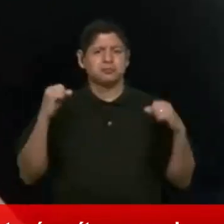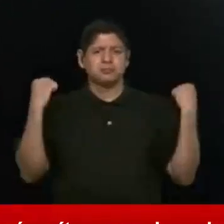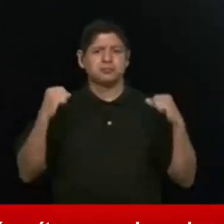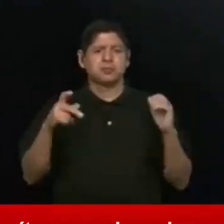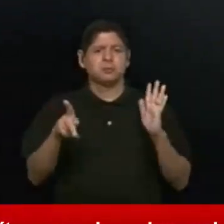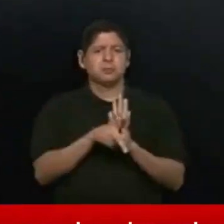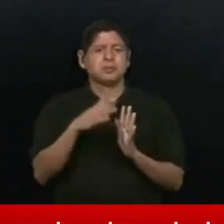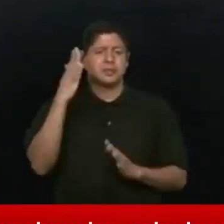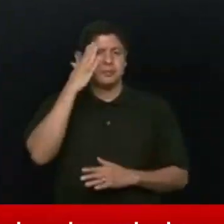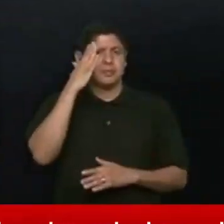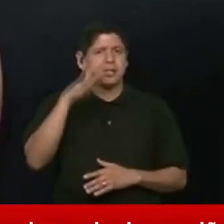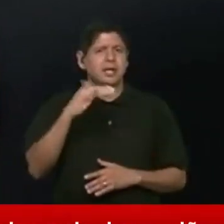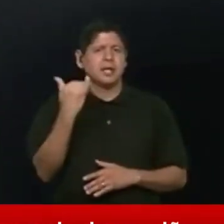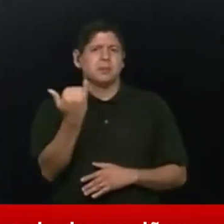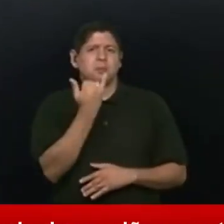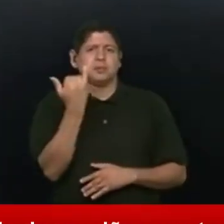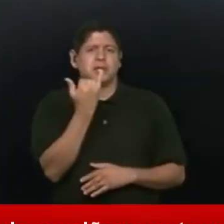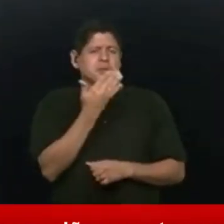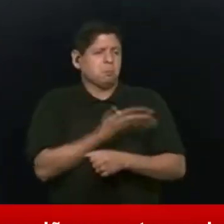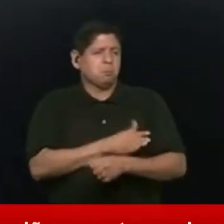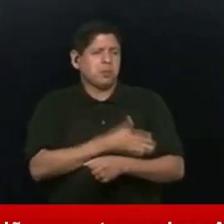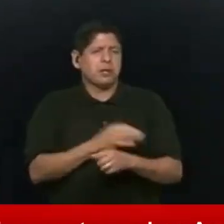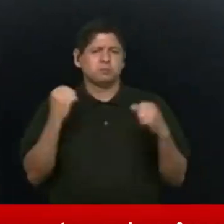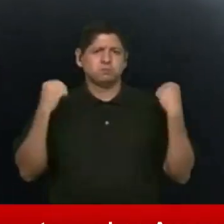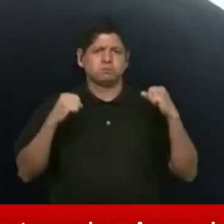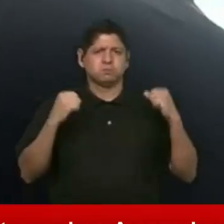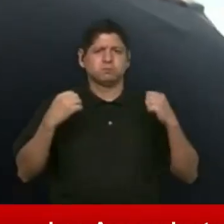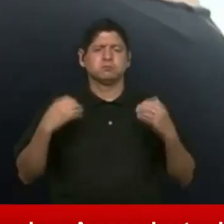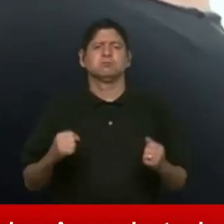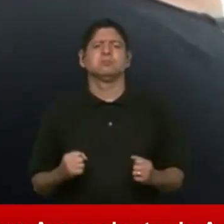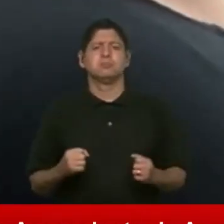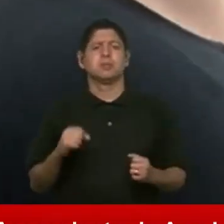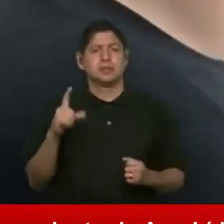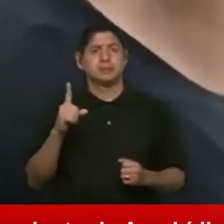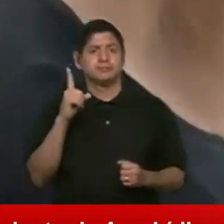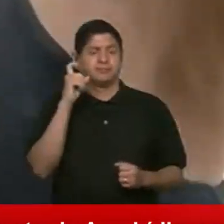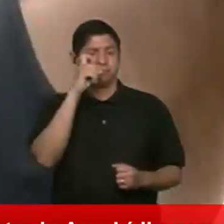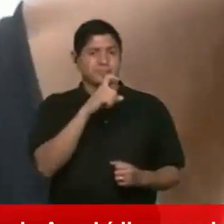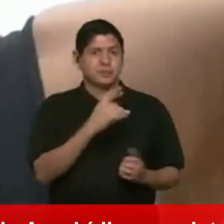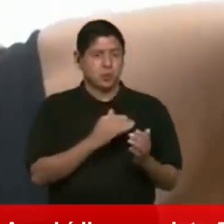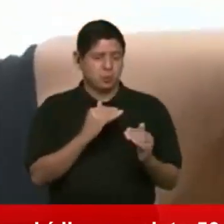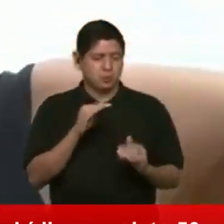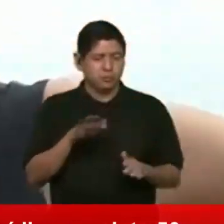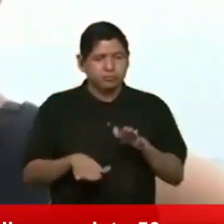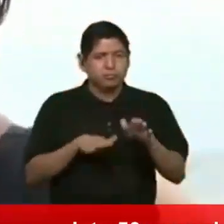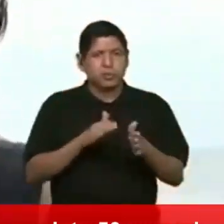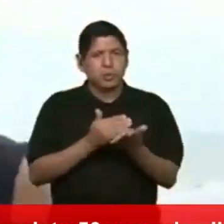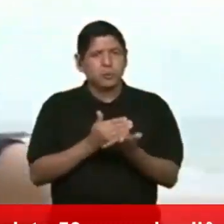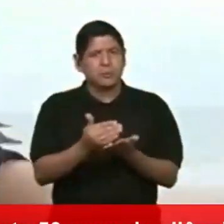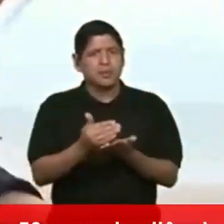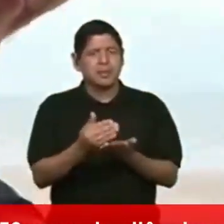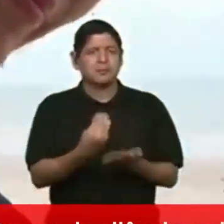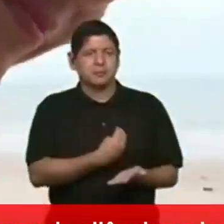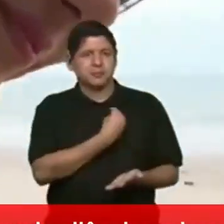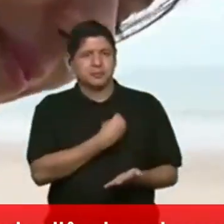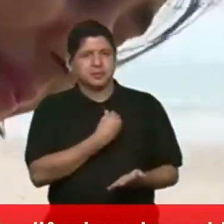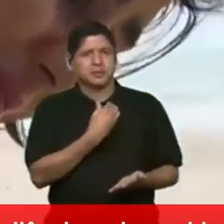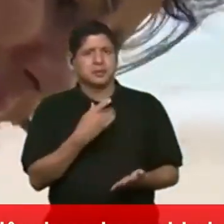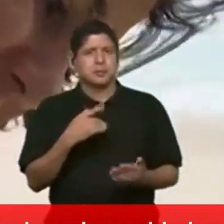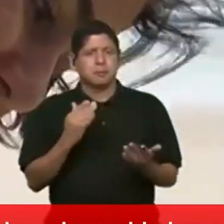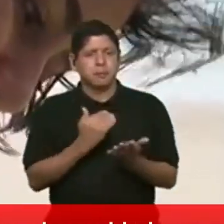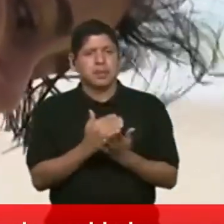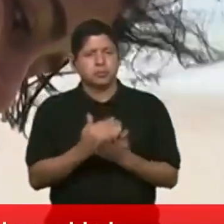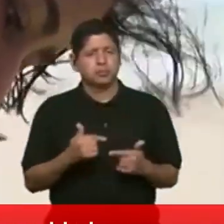e sabendo da importância da prática de atividade física, foi difícil dar os primeiros passos para ter uma vida mais